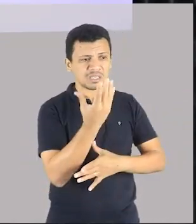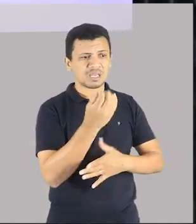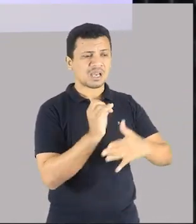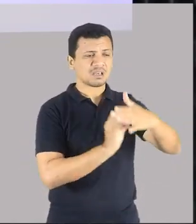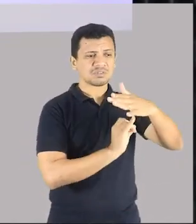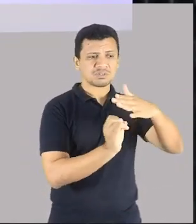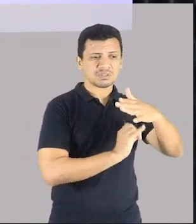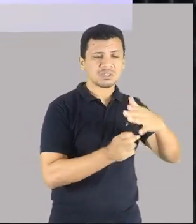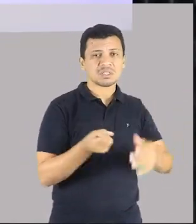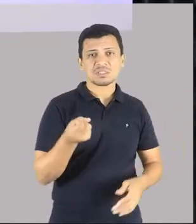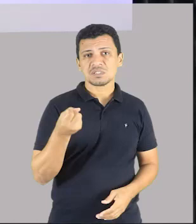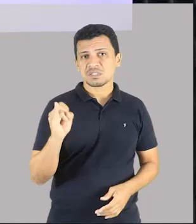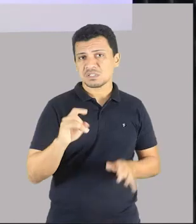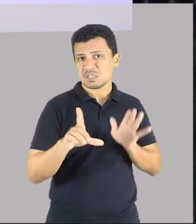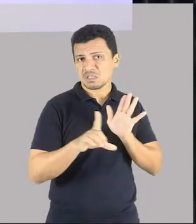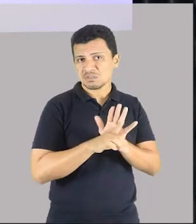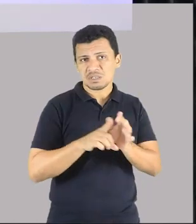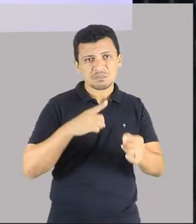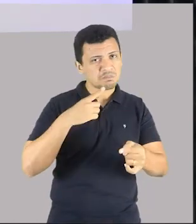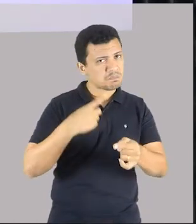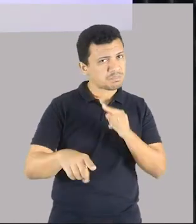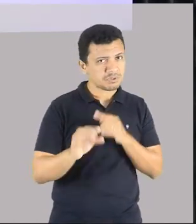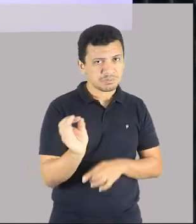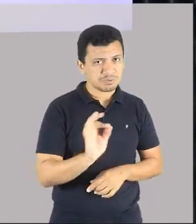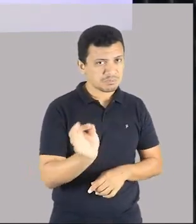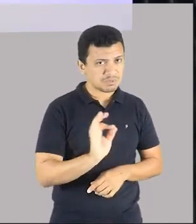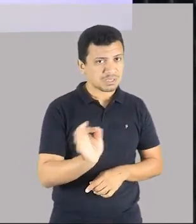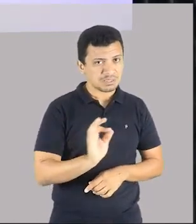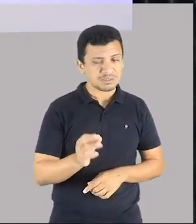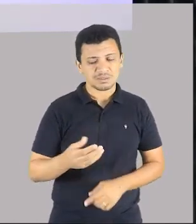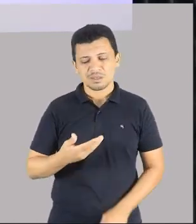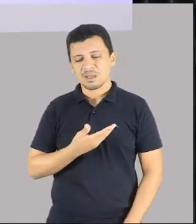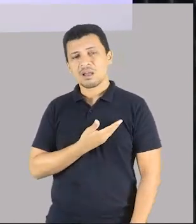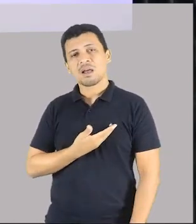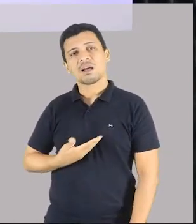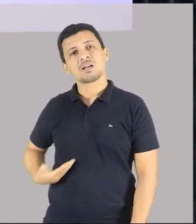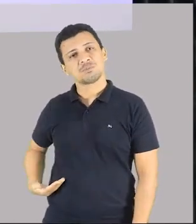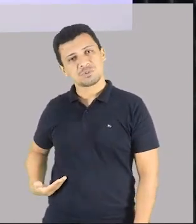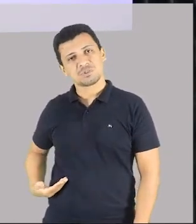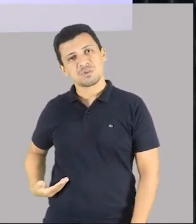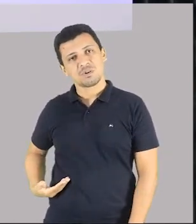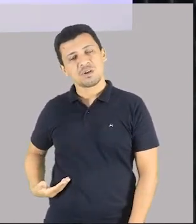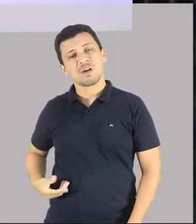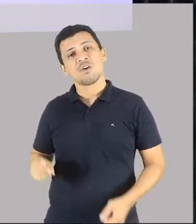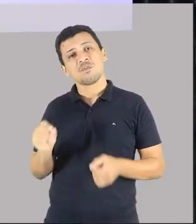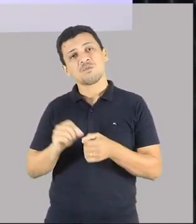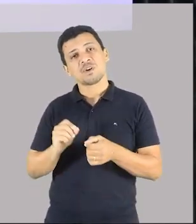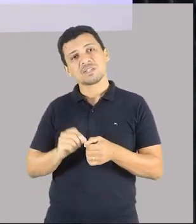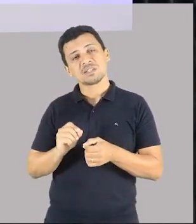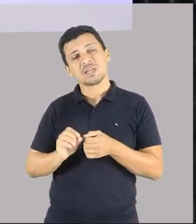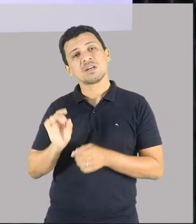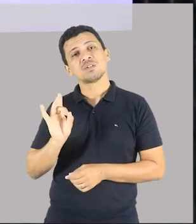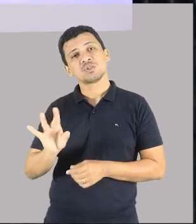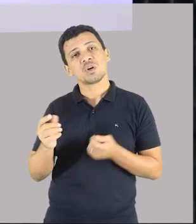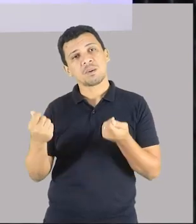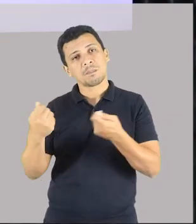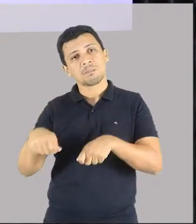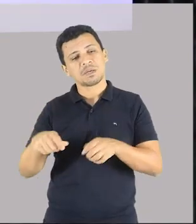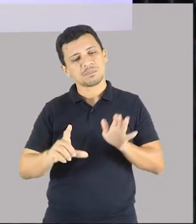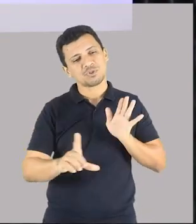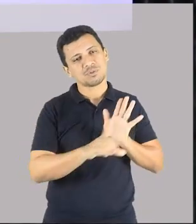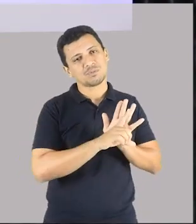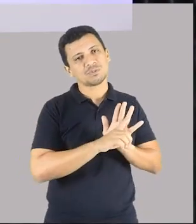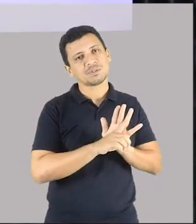for proibido por lei, a administração pública só pode fazer o que for permitido por